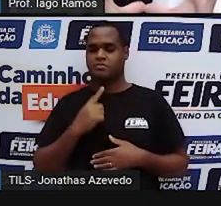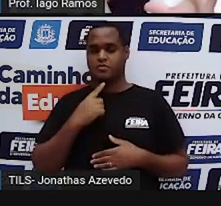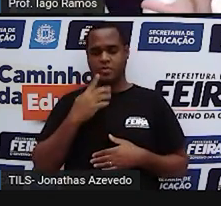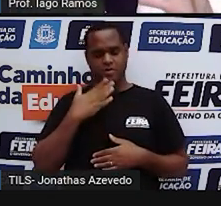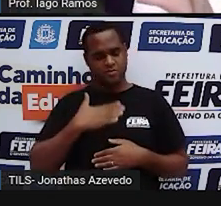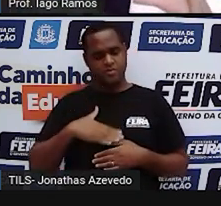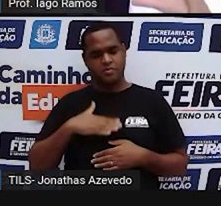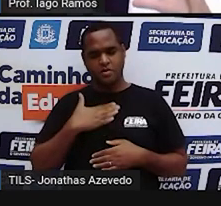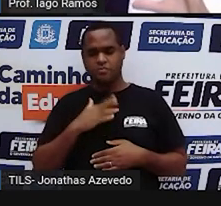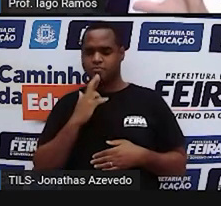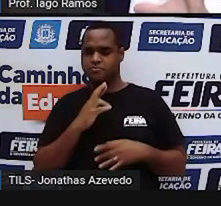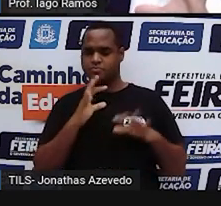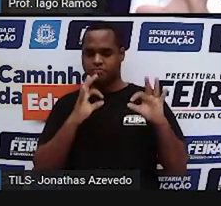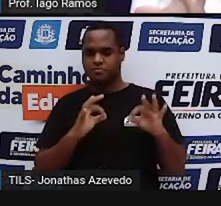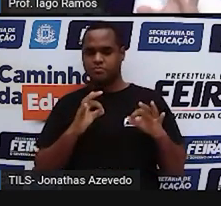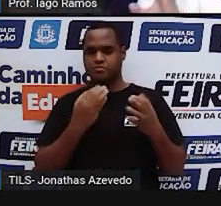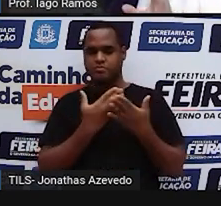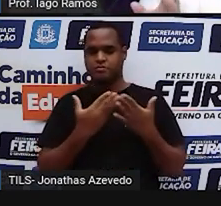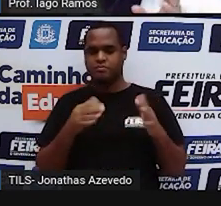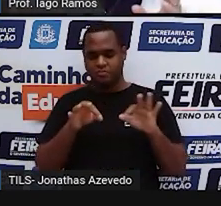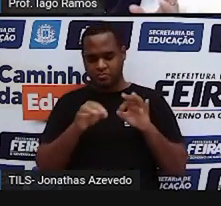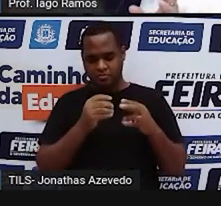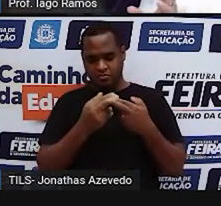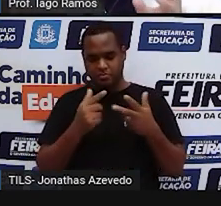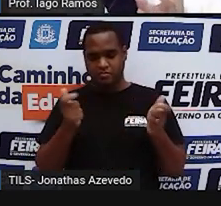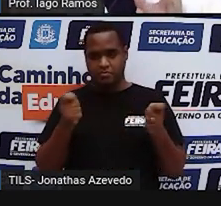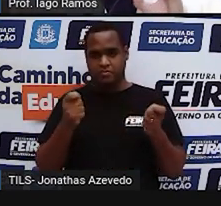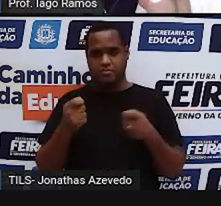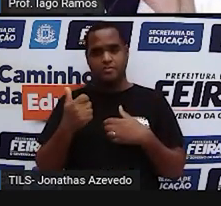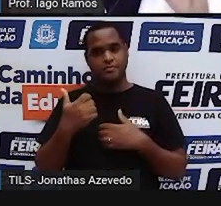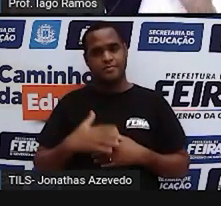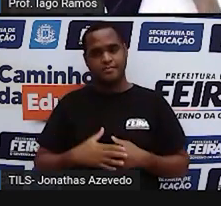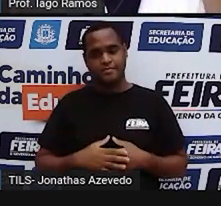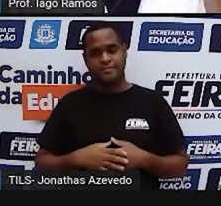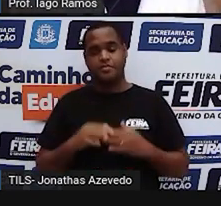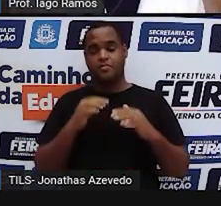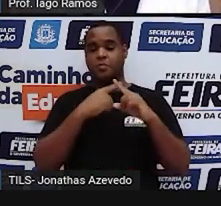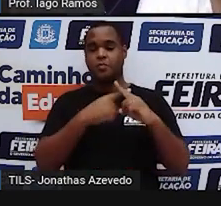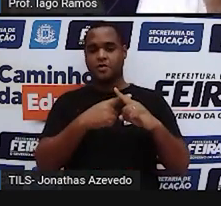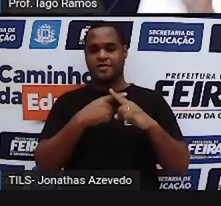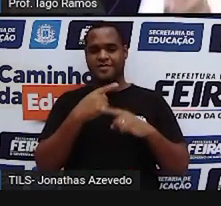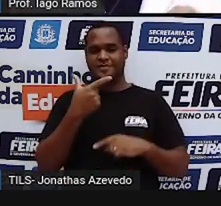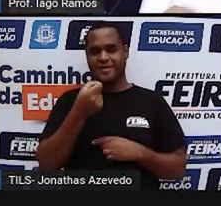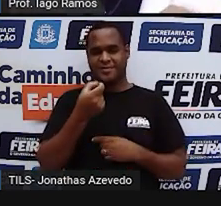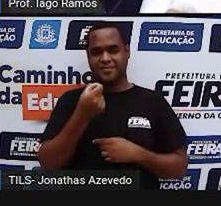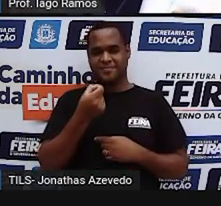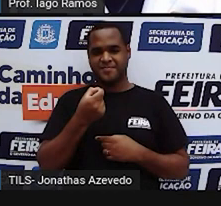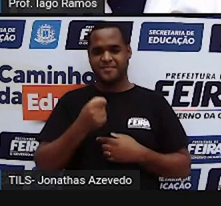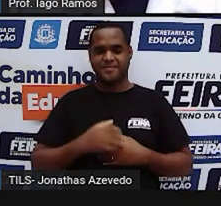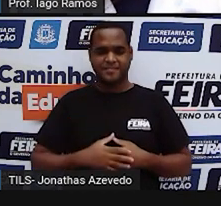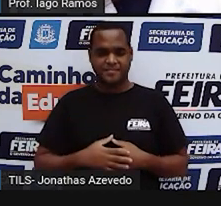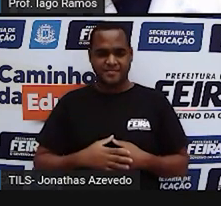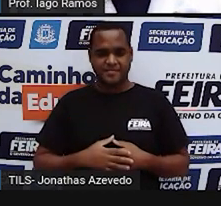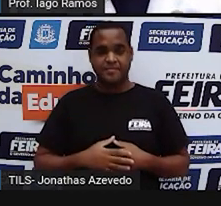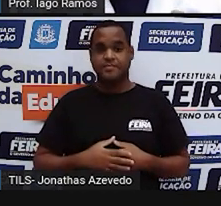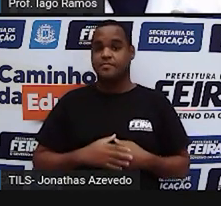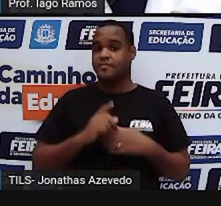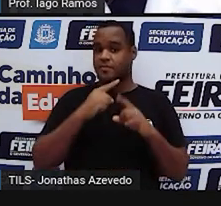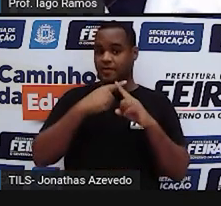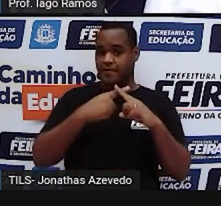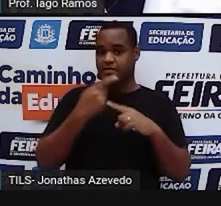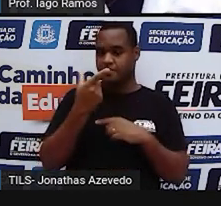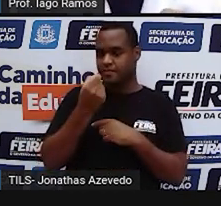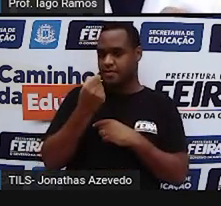seguro esse resultado para fazer o próximo passo que é multiplicar por 20 você vai fazer